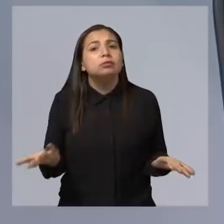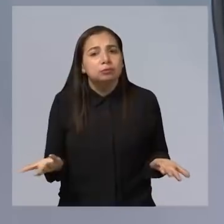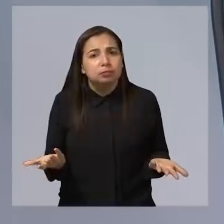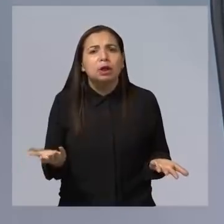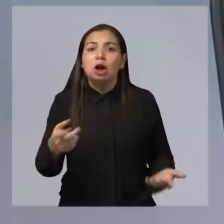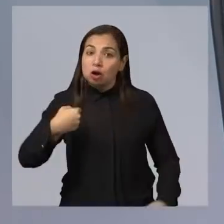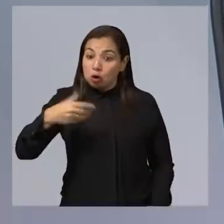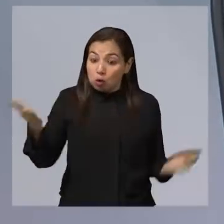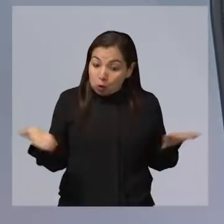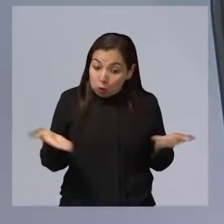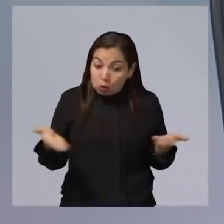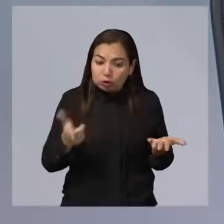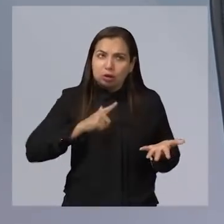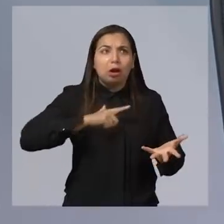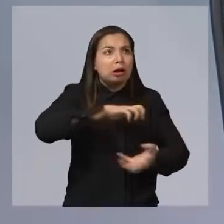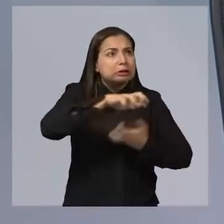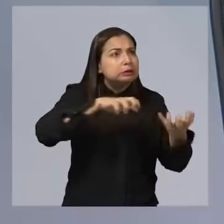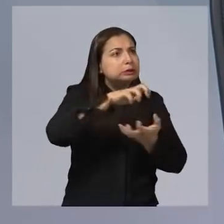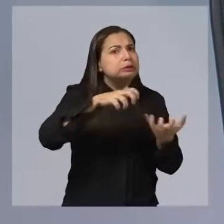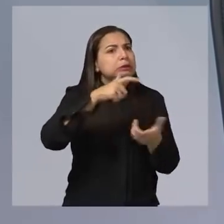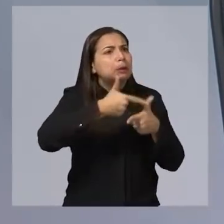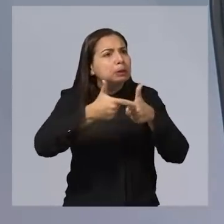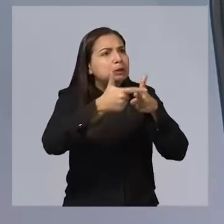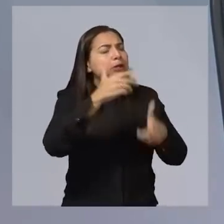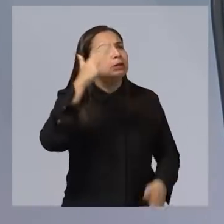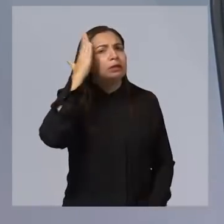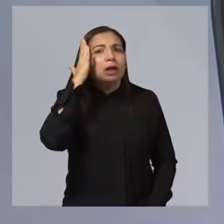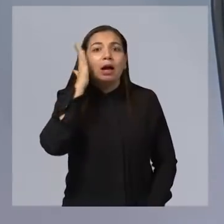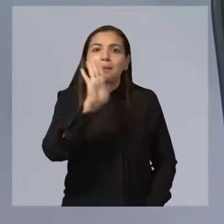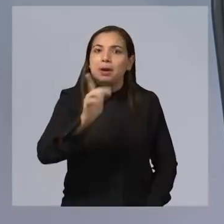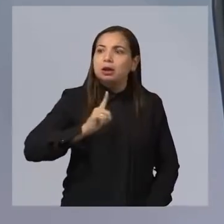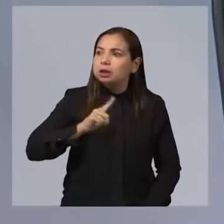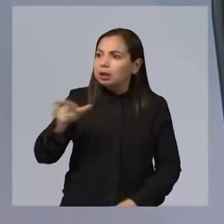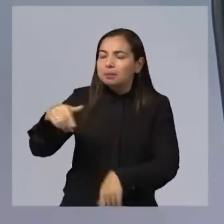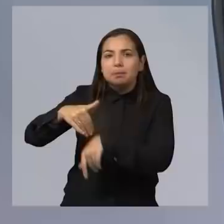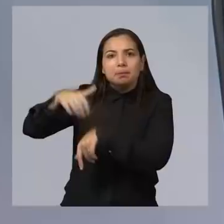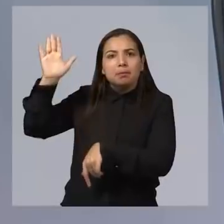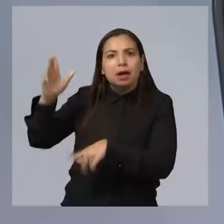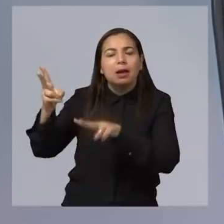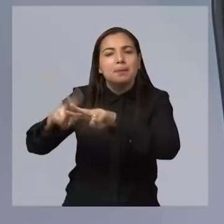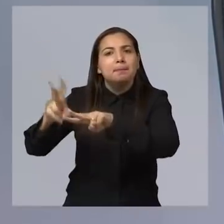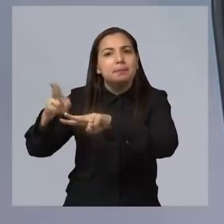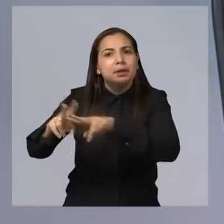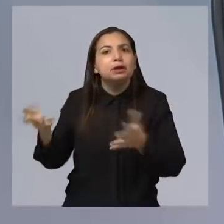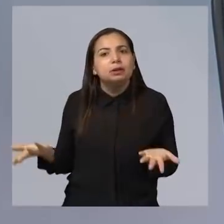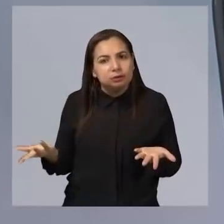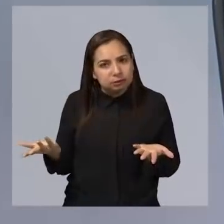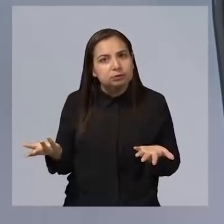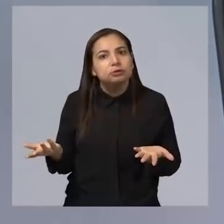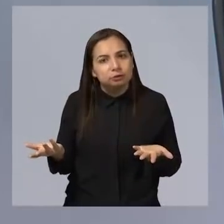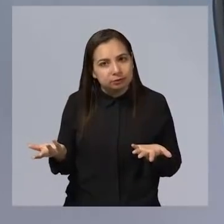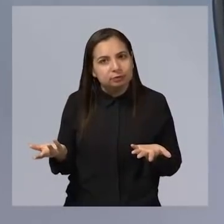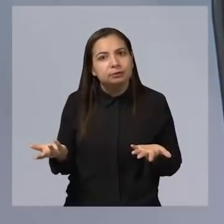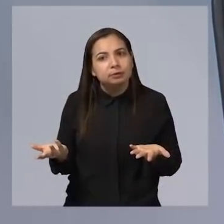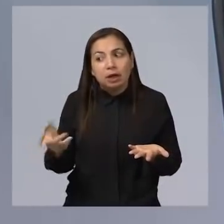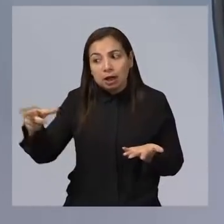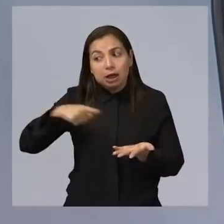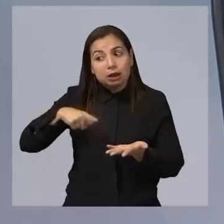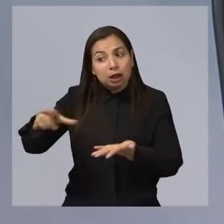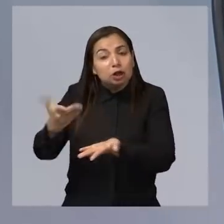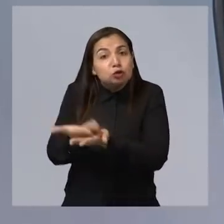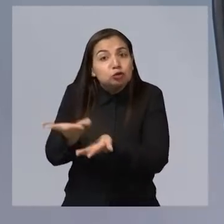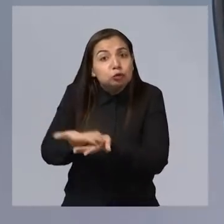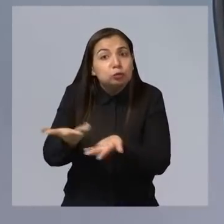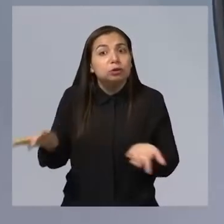hoje eu tenho mais preso dentro de sala de aula, de quando eu cheguei aqui. E a ideia é colocar